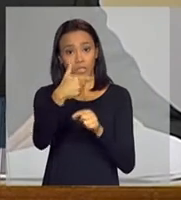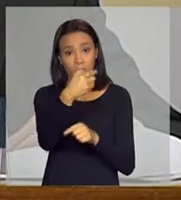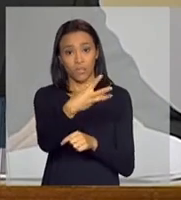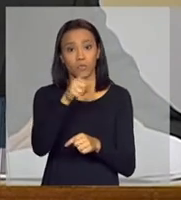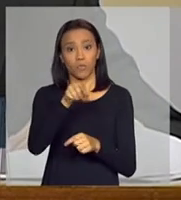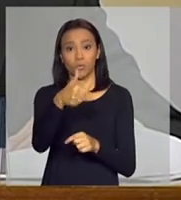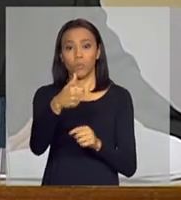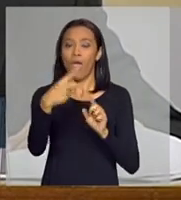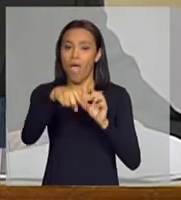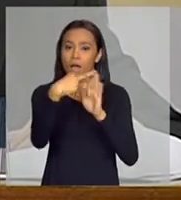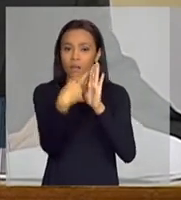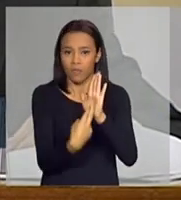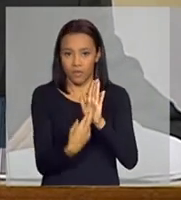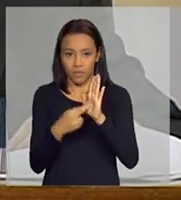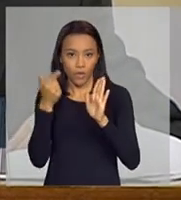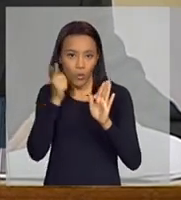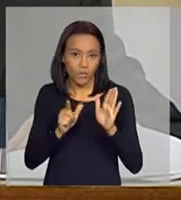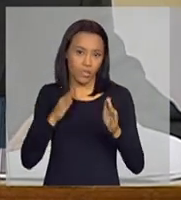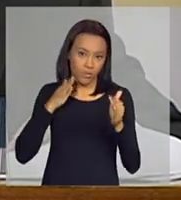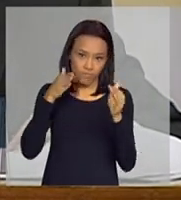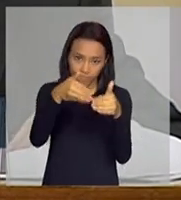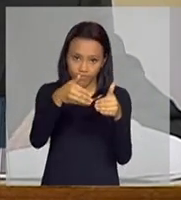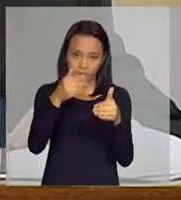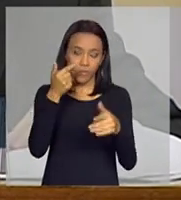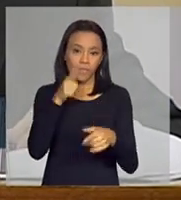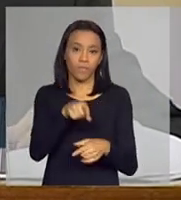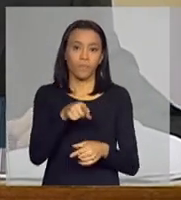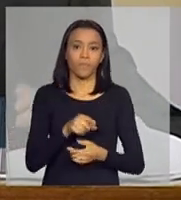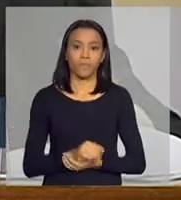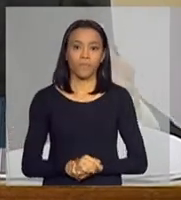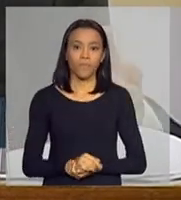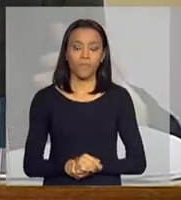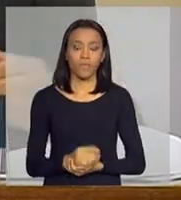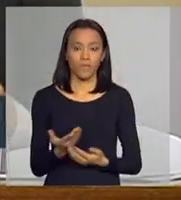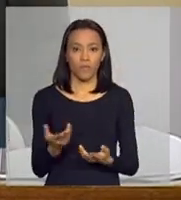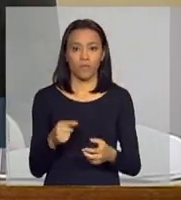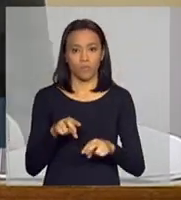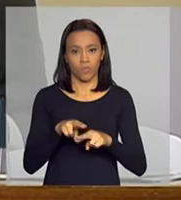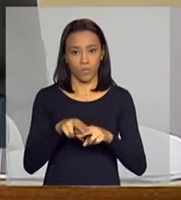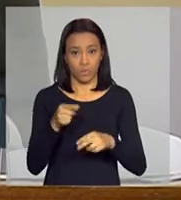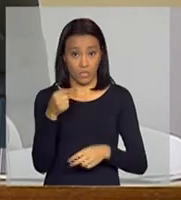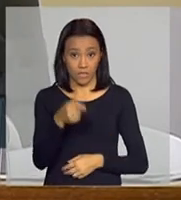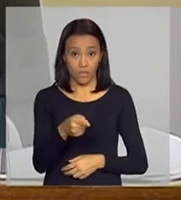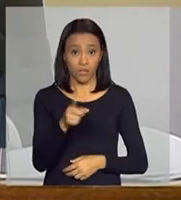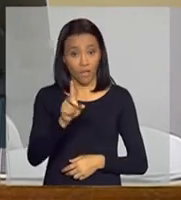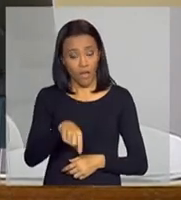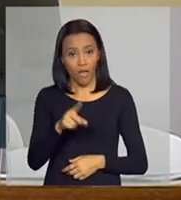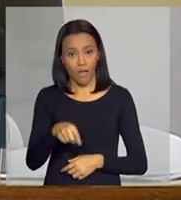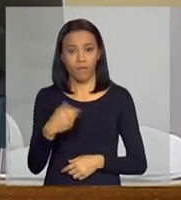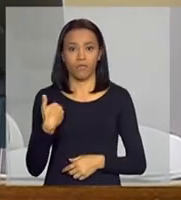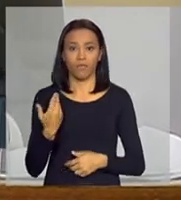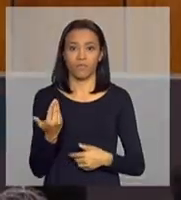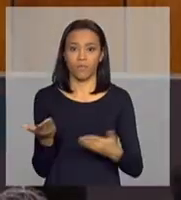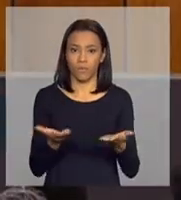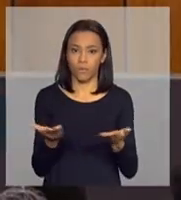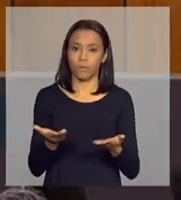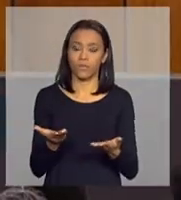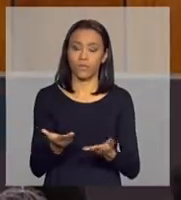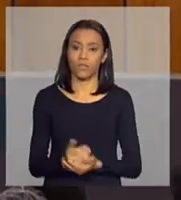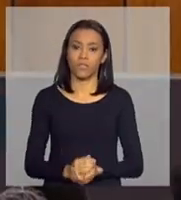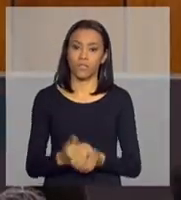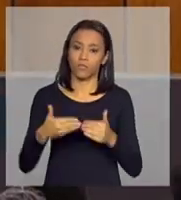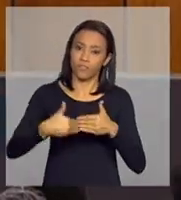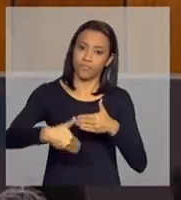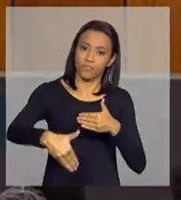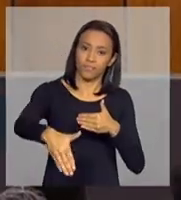3.1 é tão é E com isso Então essas são as previsões para